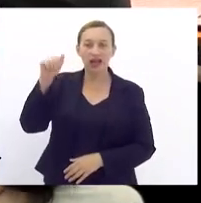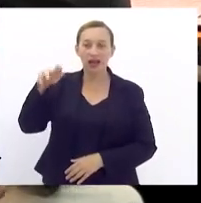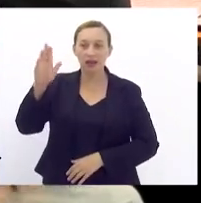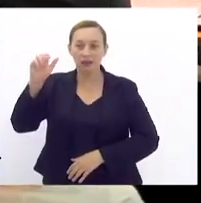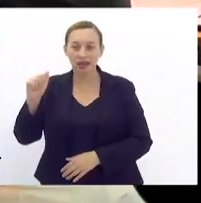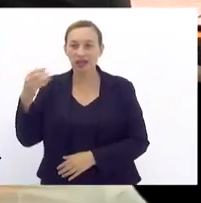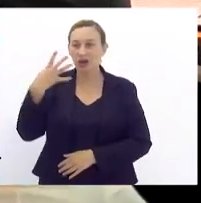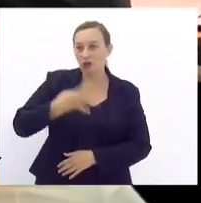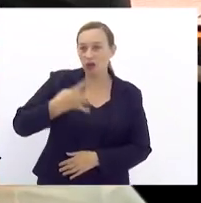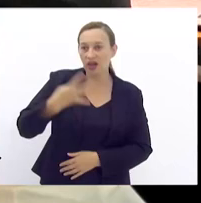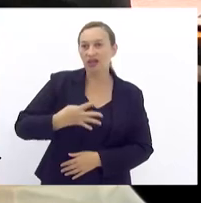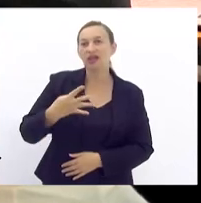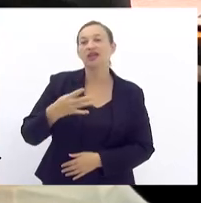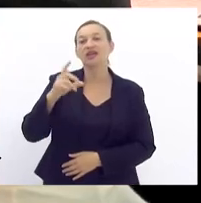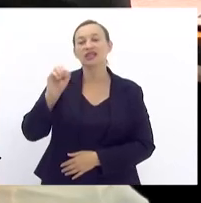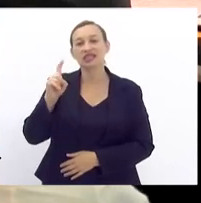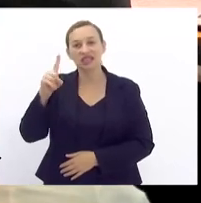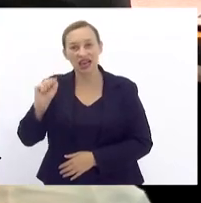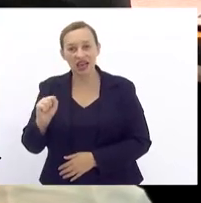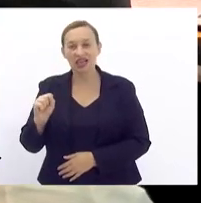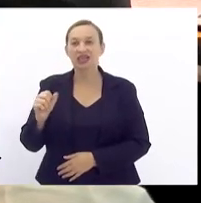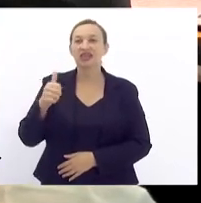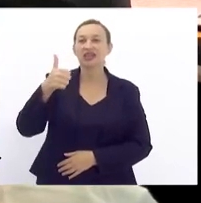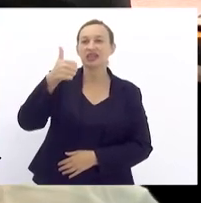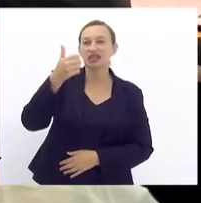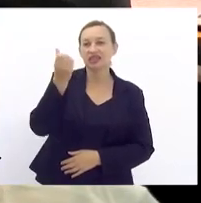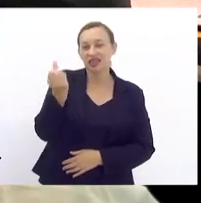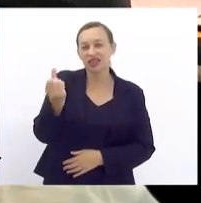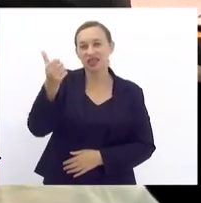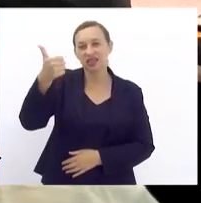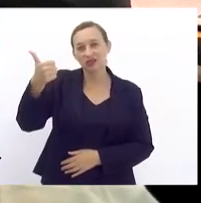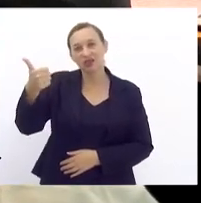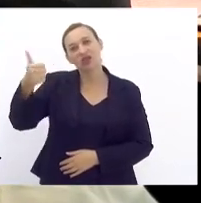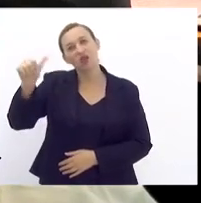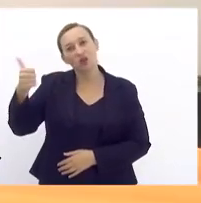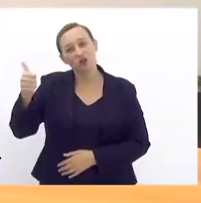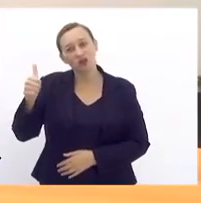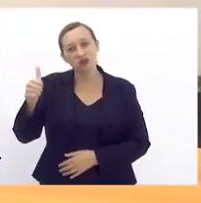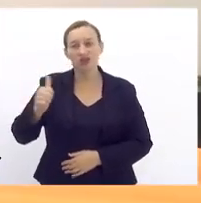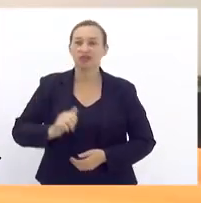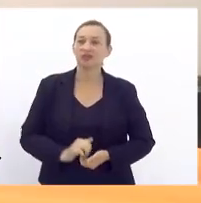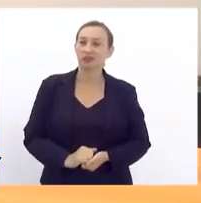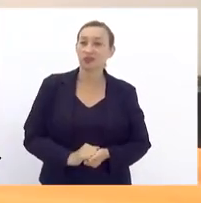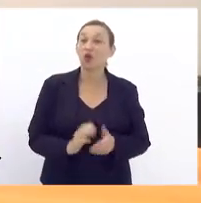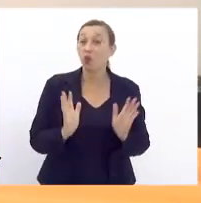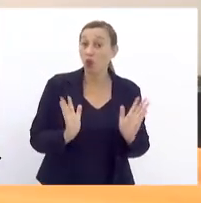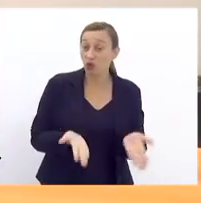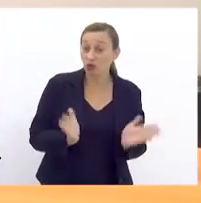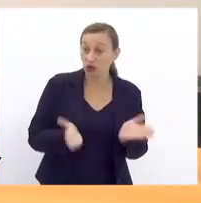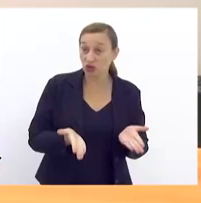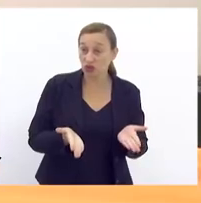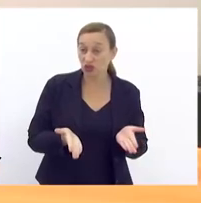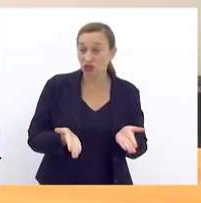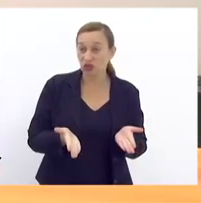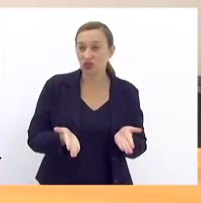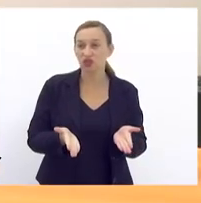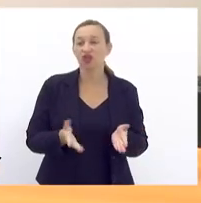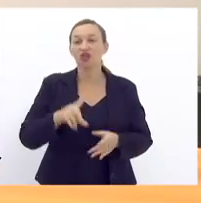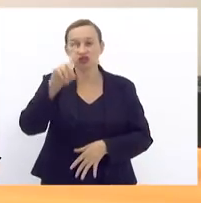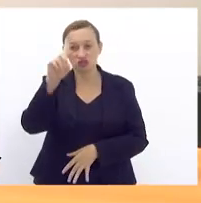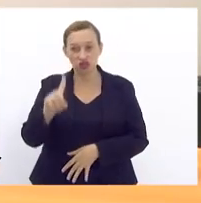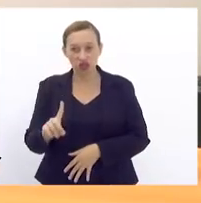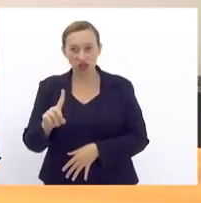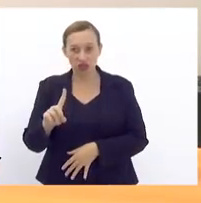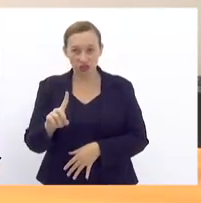sala 611 eu sou desembargadora da quinta Câmara civil hoje relativo aos direitos